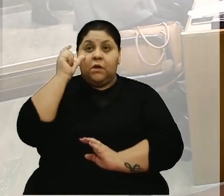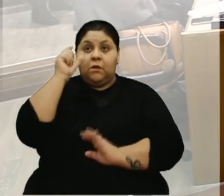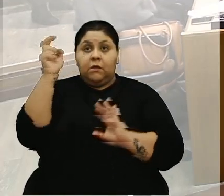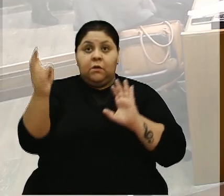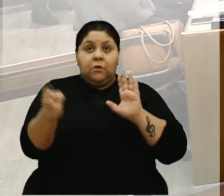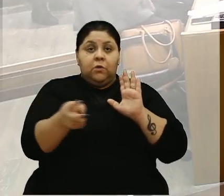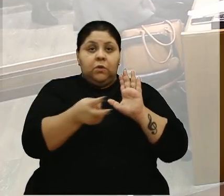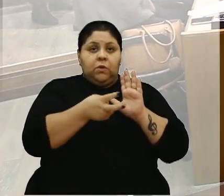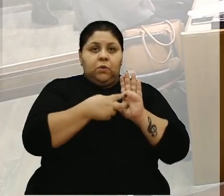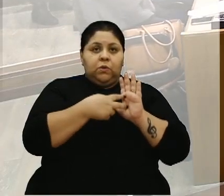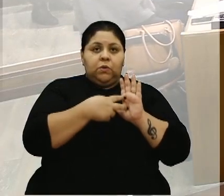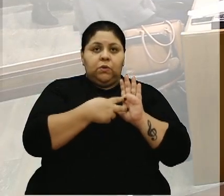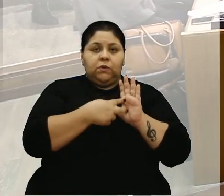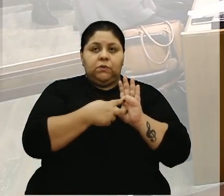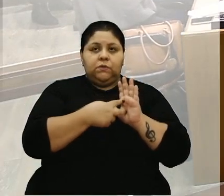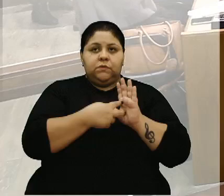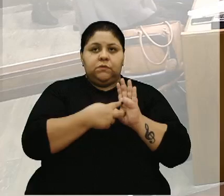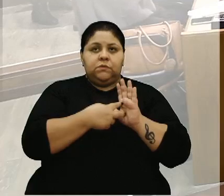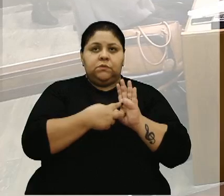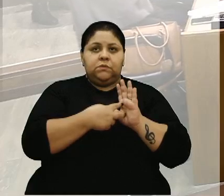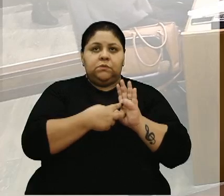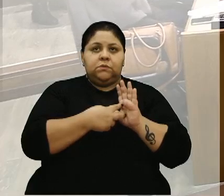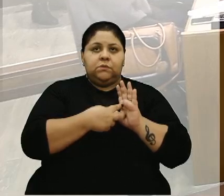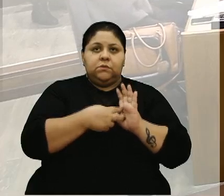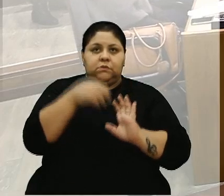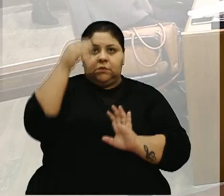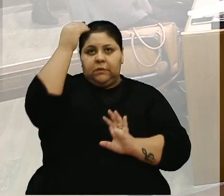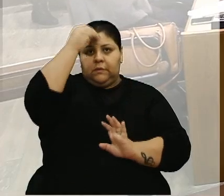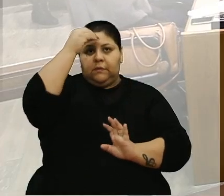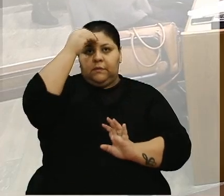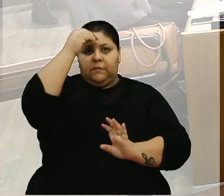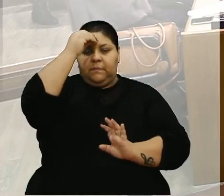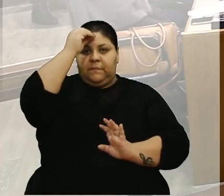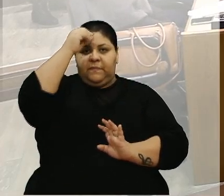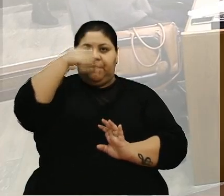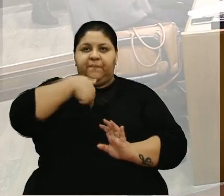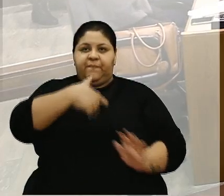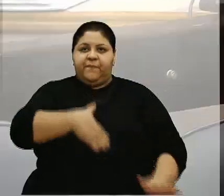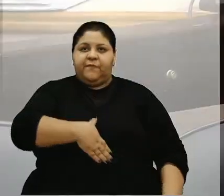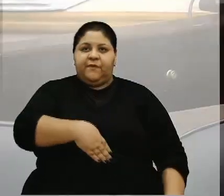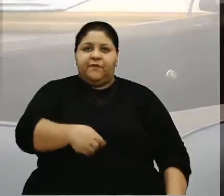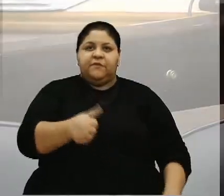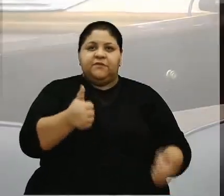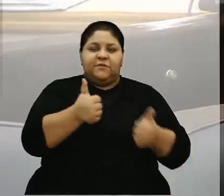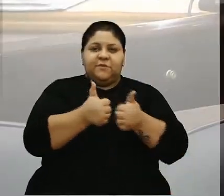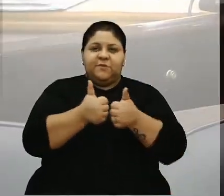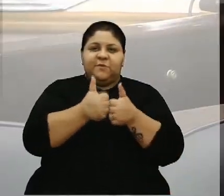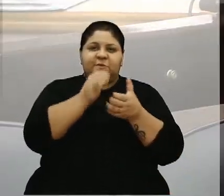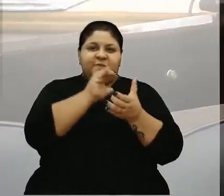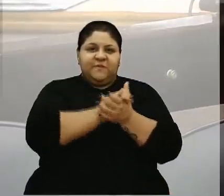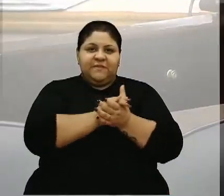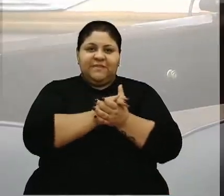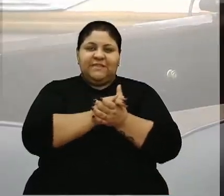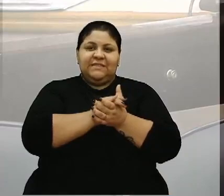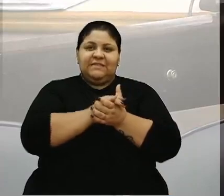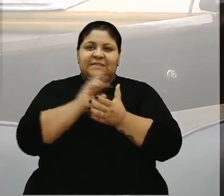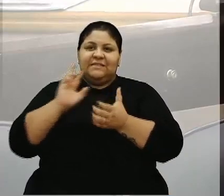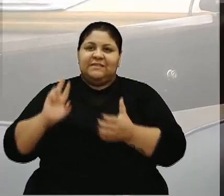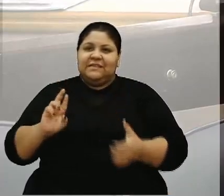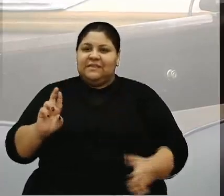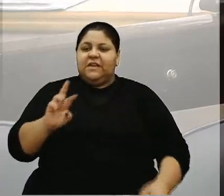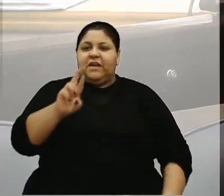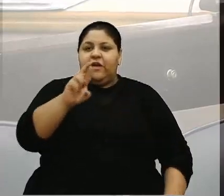atentamente. O padrinho que a minha filha herdou, né? Estivemos no teu casamento. Em nome do